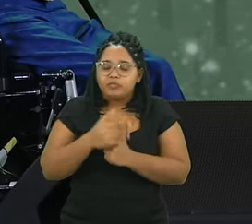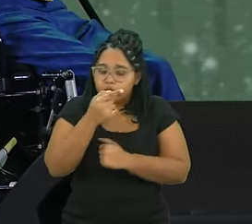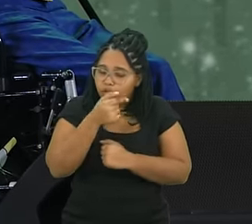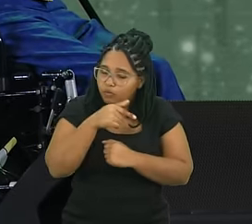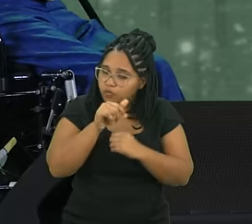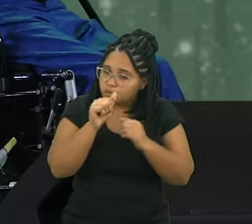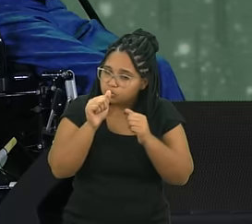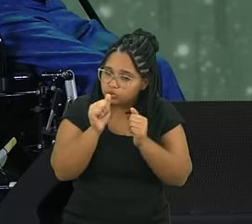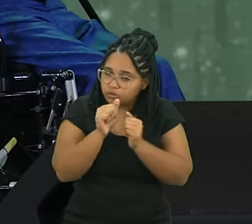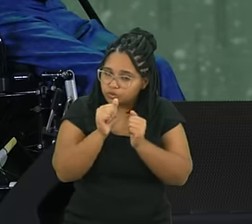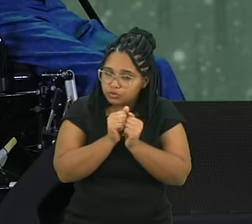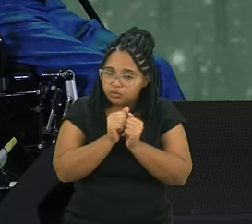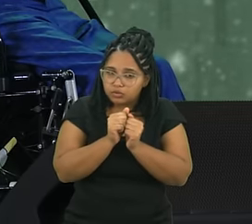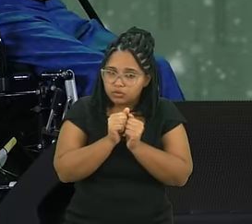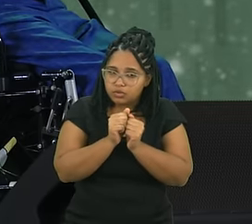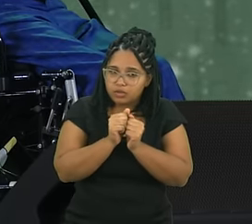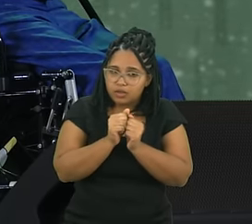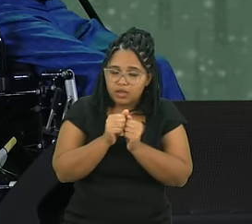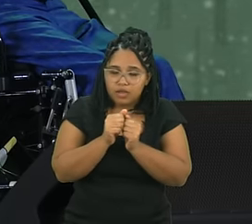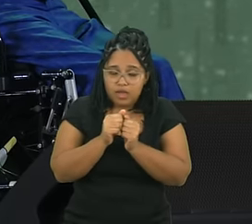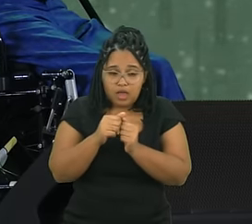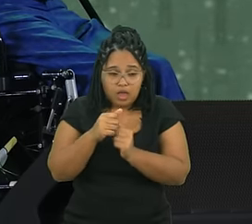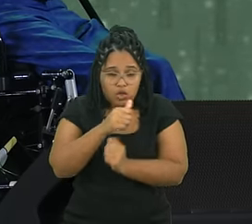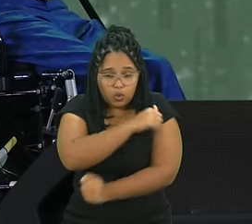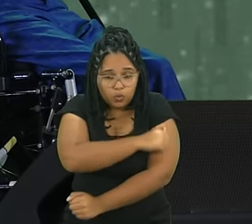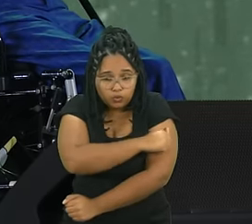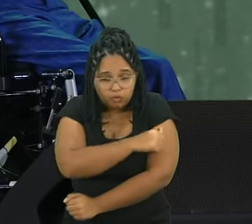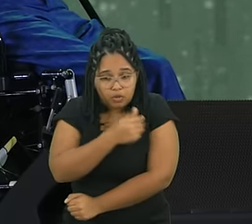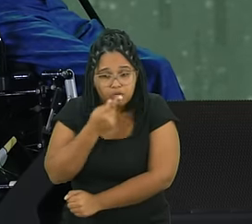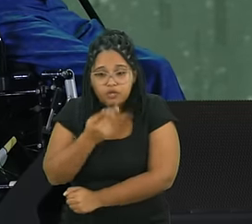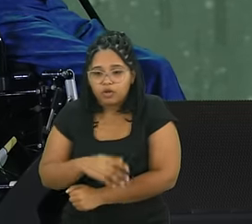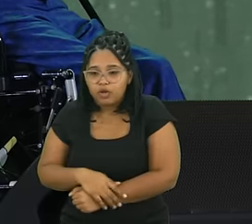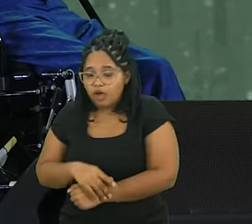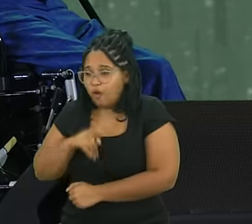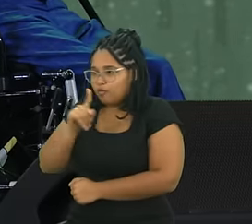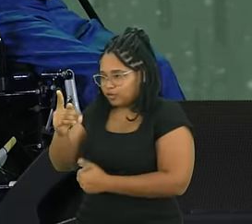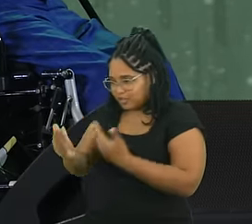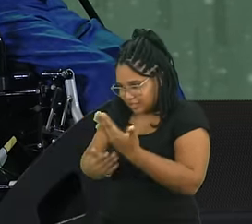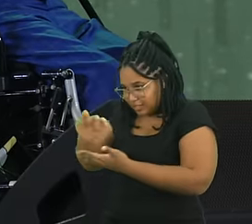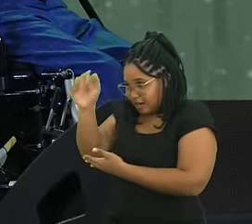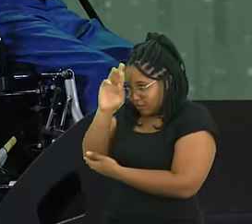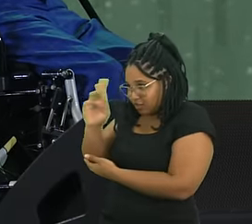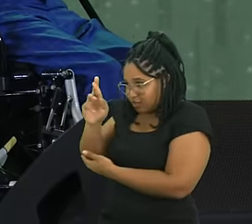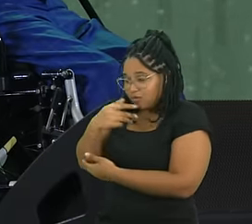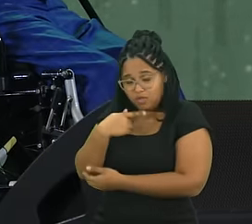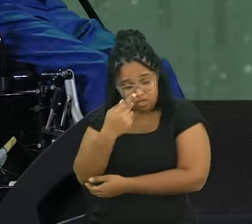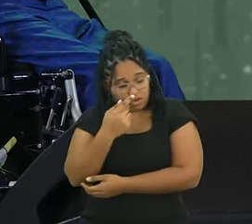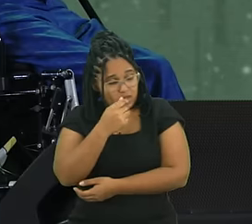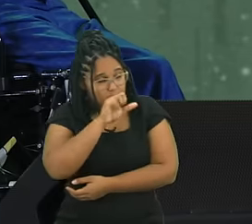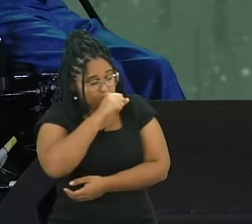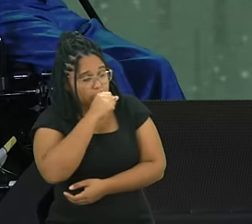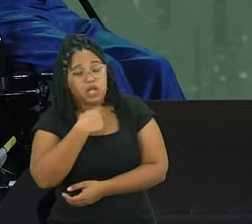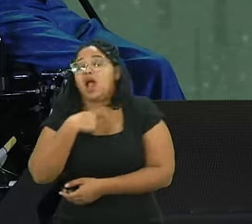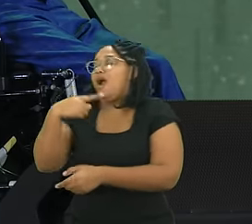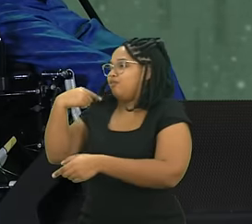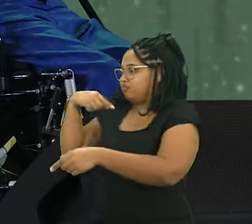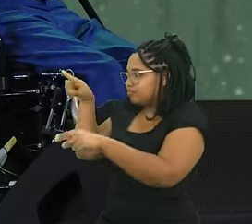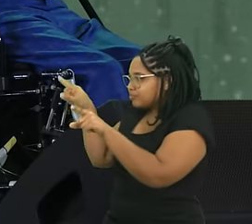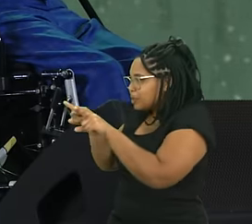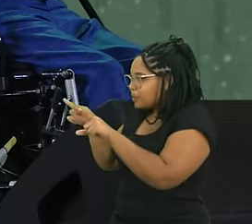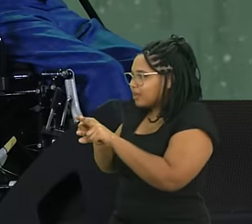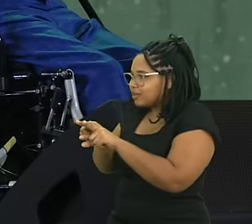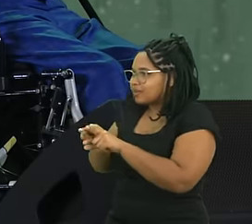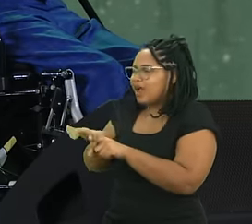um enfermeiro disse, você é serva de Deus? Eu falei, sim. Ele falou, eu também. Ele falou assim, pode deixar. Você não pode entrar no